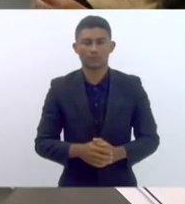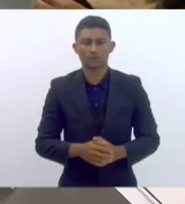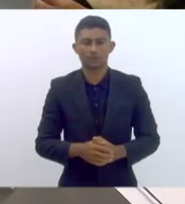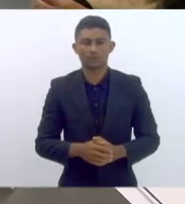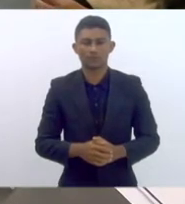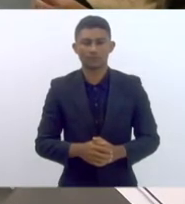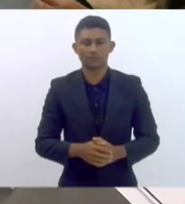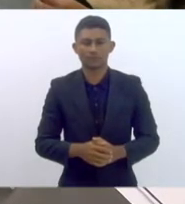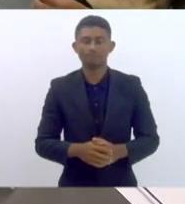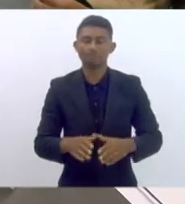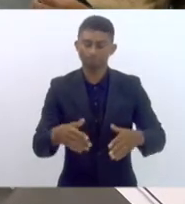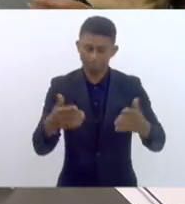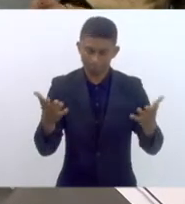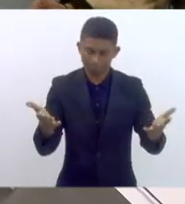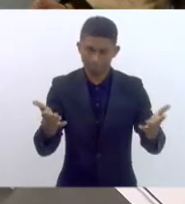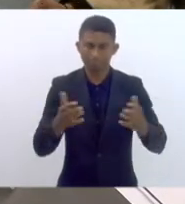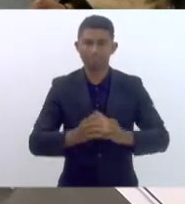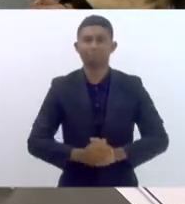Bom,